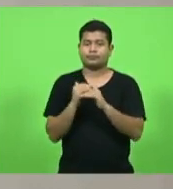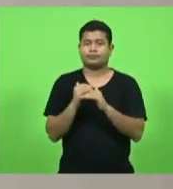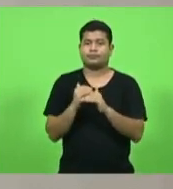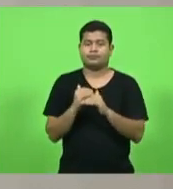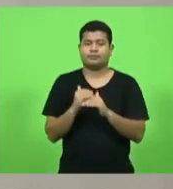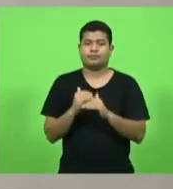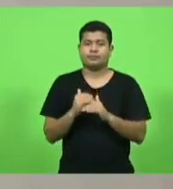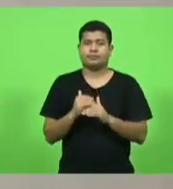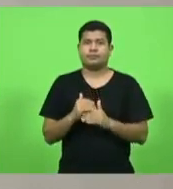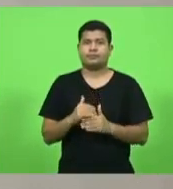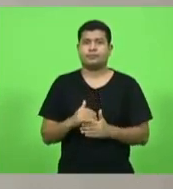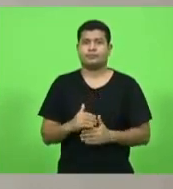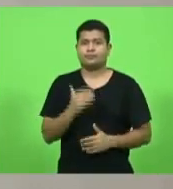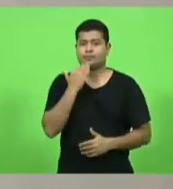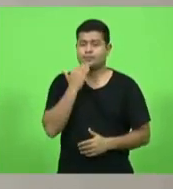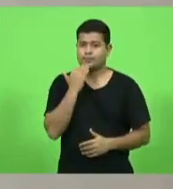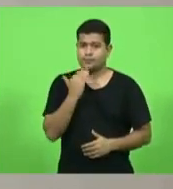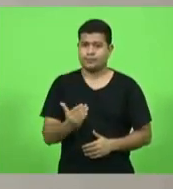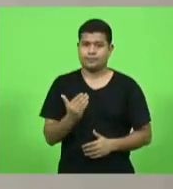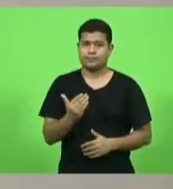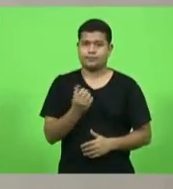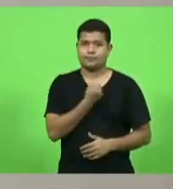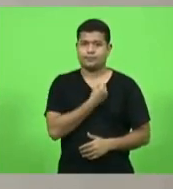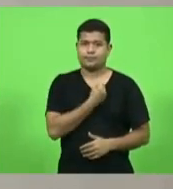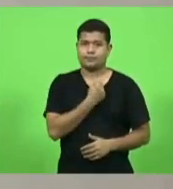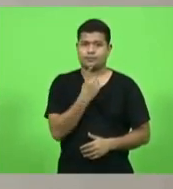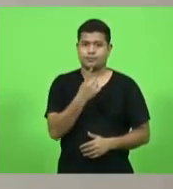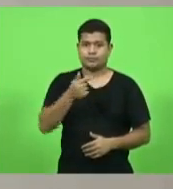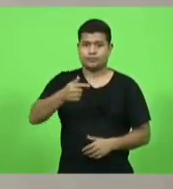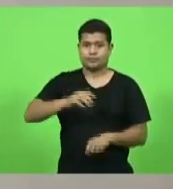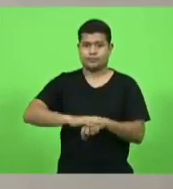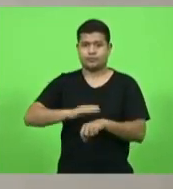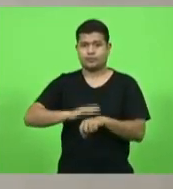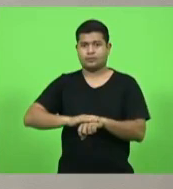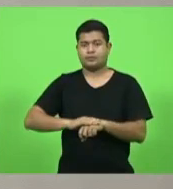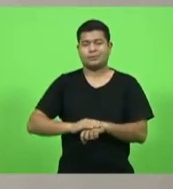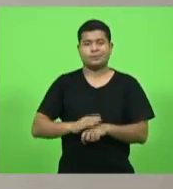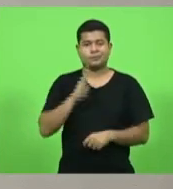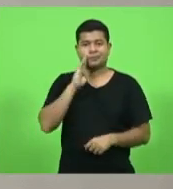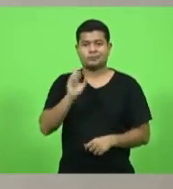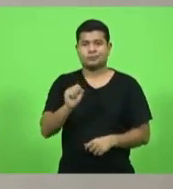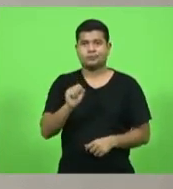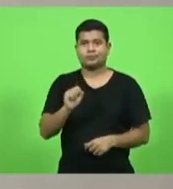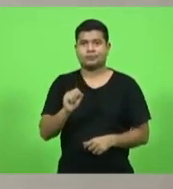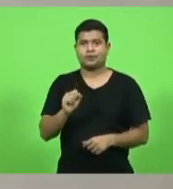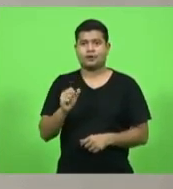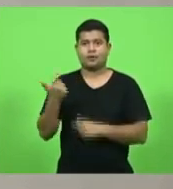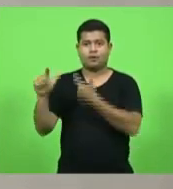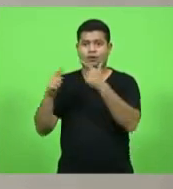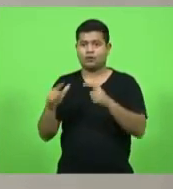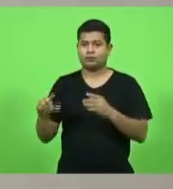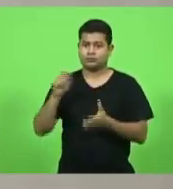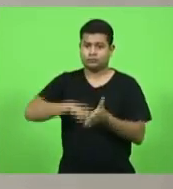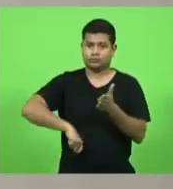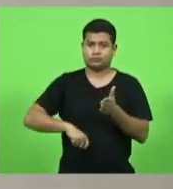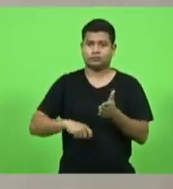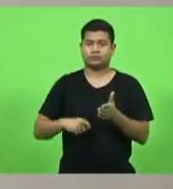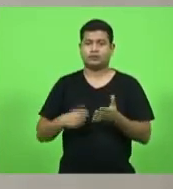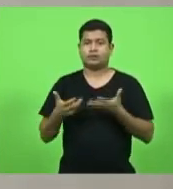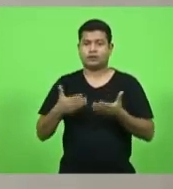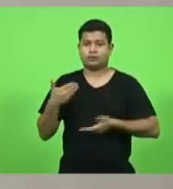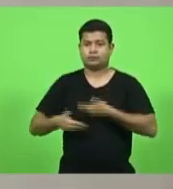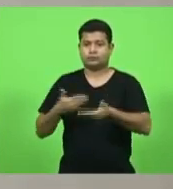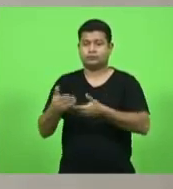unanimidade. Requerimentos. Requerimento 17, autor deputado Bruno Souza e outros, requerendo a tramitação em regime